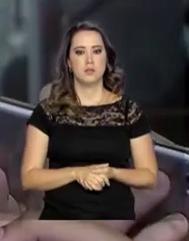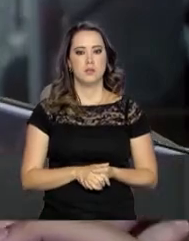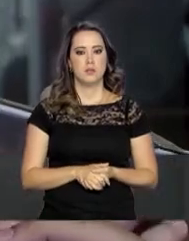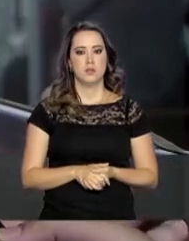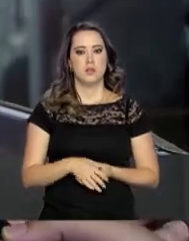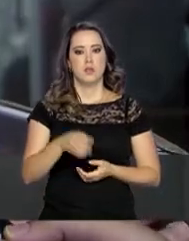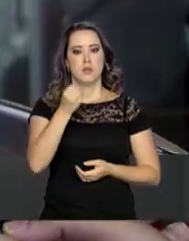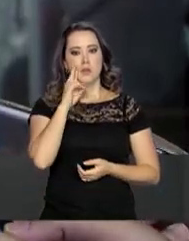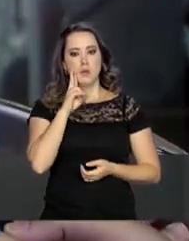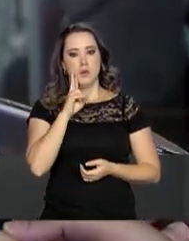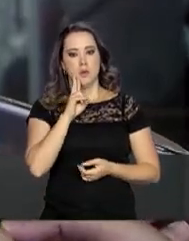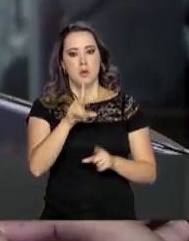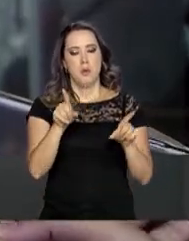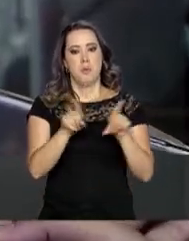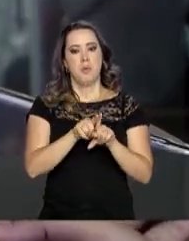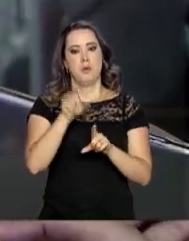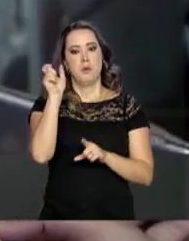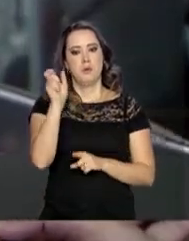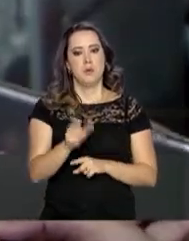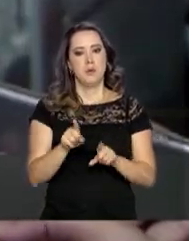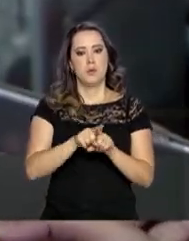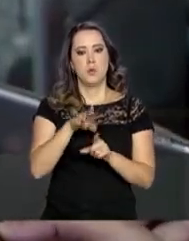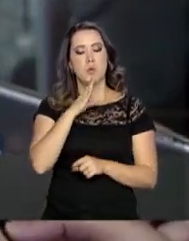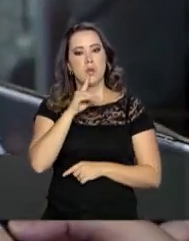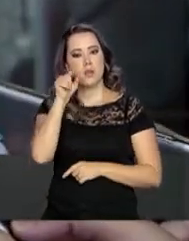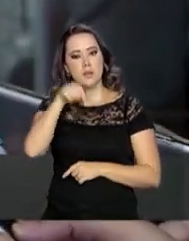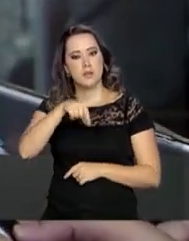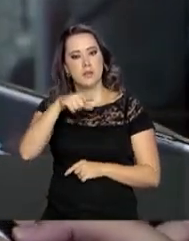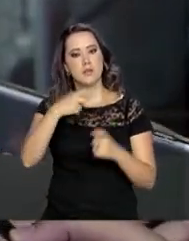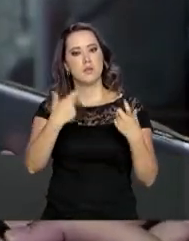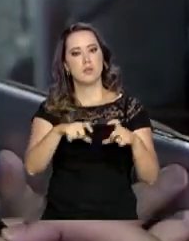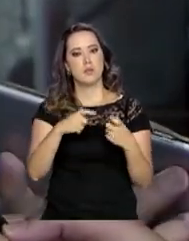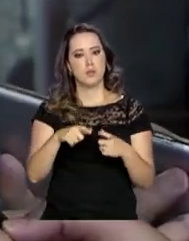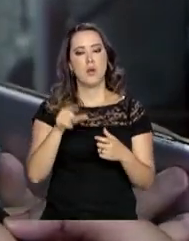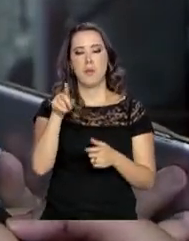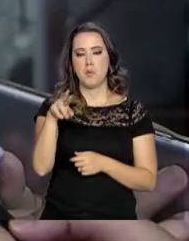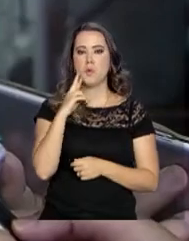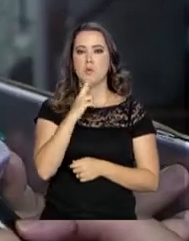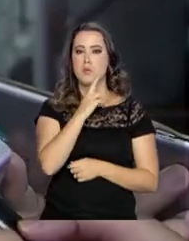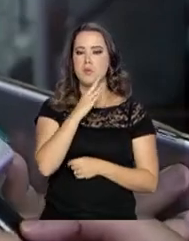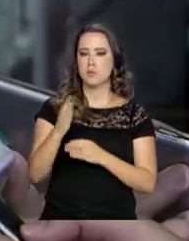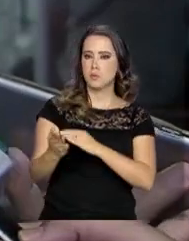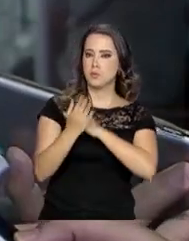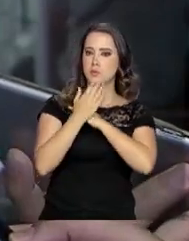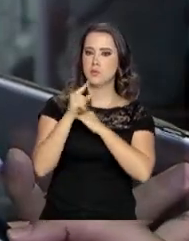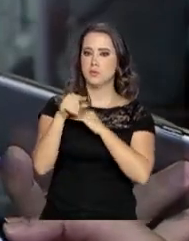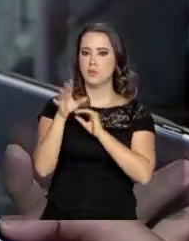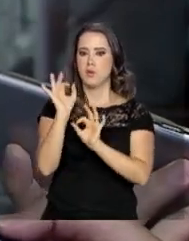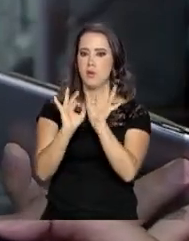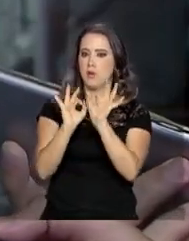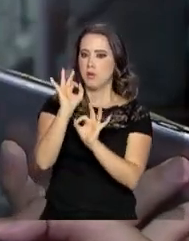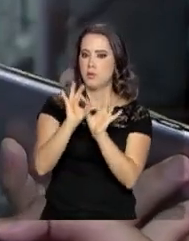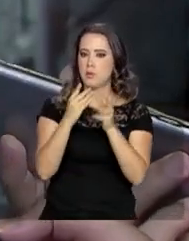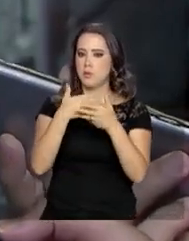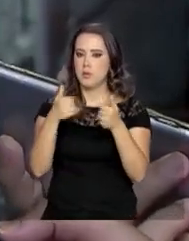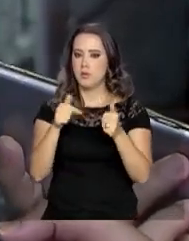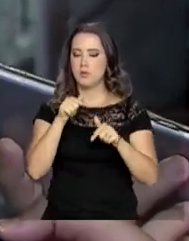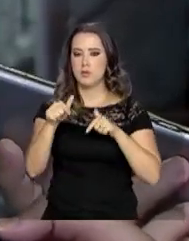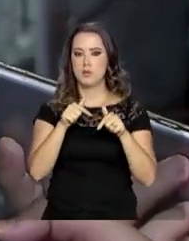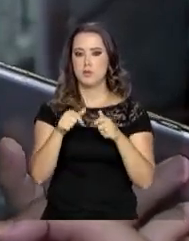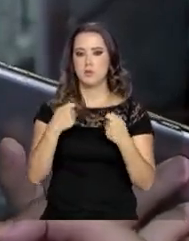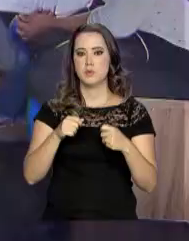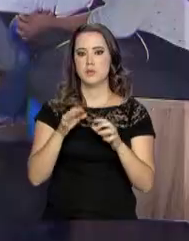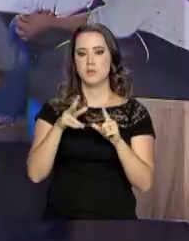técnicos daqui. Os roraimenses conhecem Roraima como ninguém e eles podem nos ajudar a poder aperfeiçoar essas ações que precisam